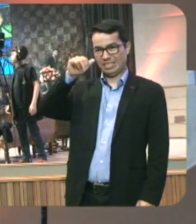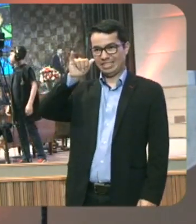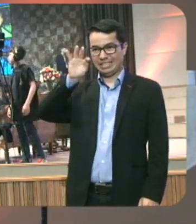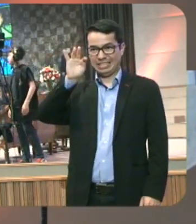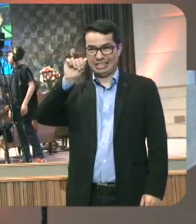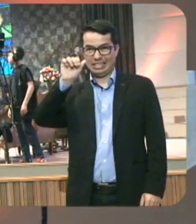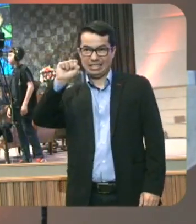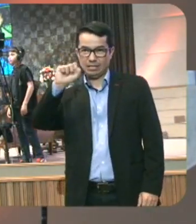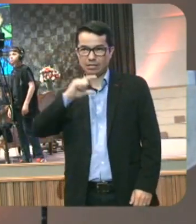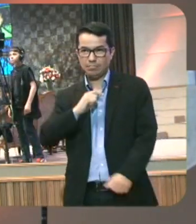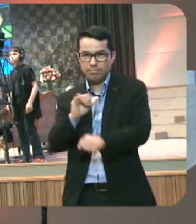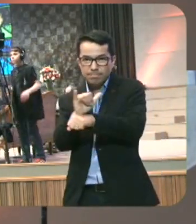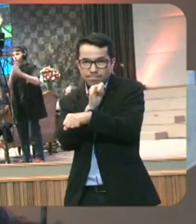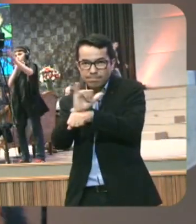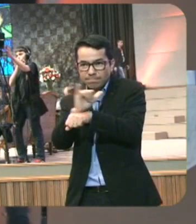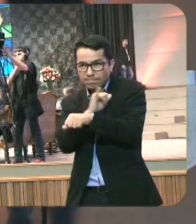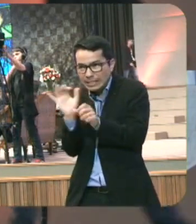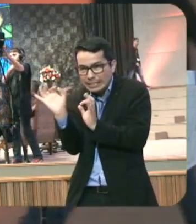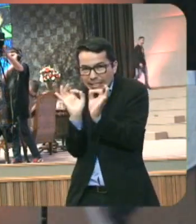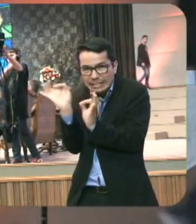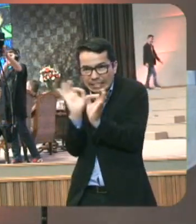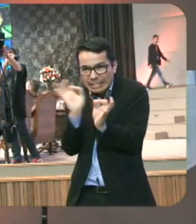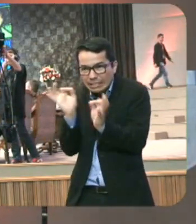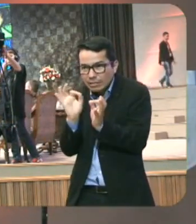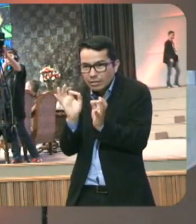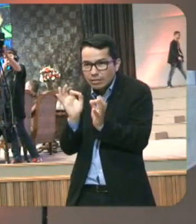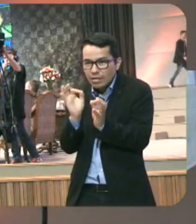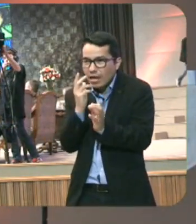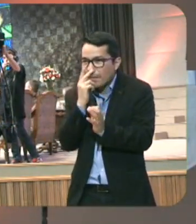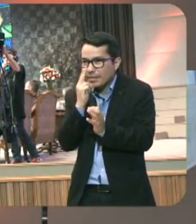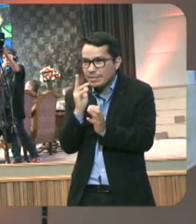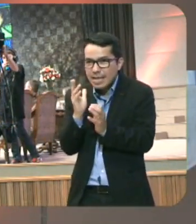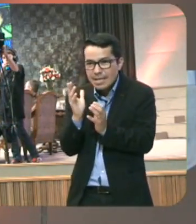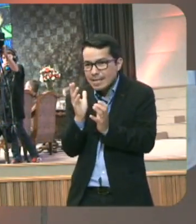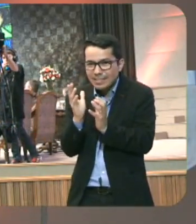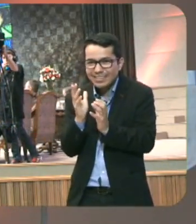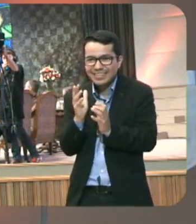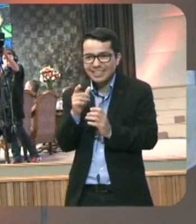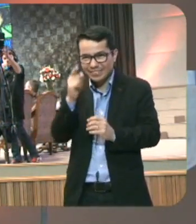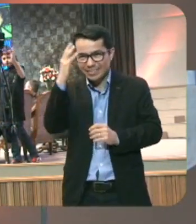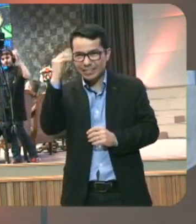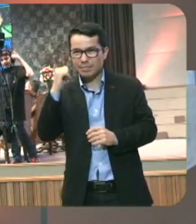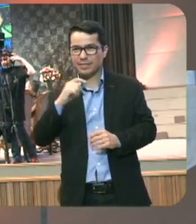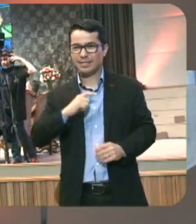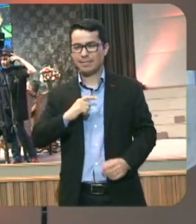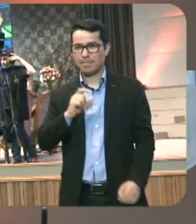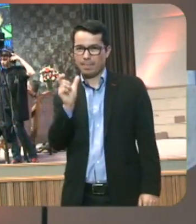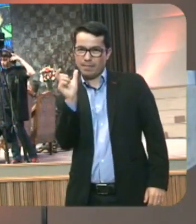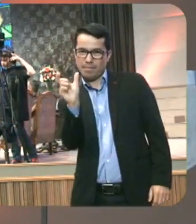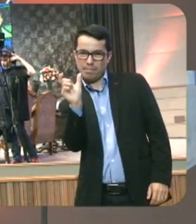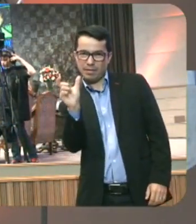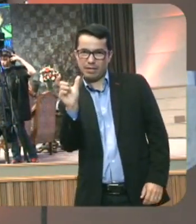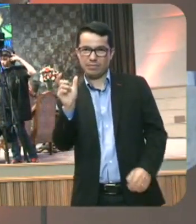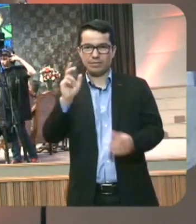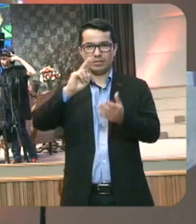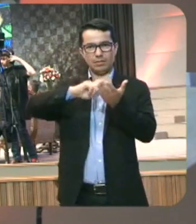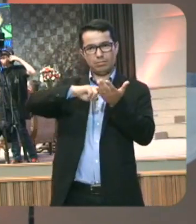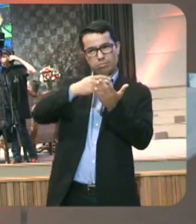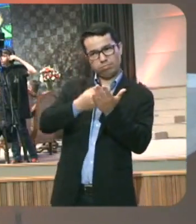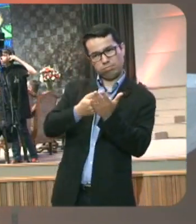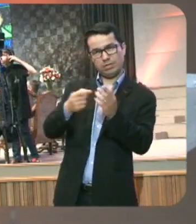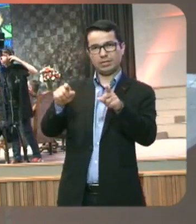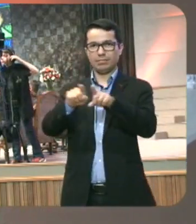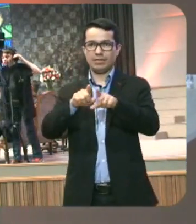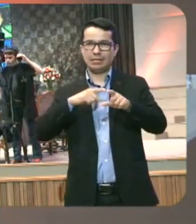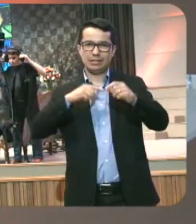um ardil, um processo de astúcia. É interessante que a palavra que está lá, ela é traduzida de muitas